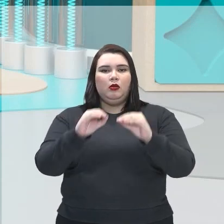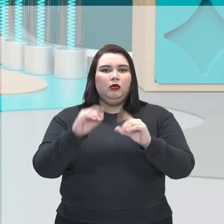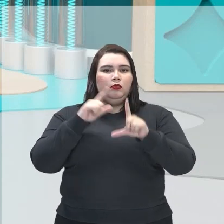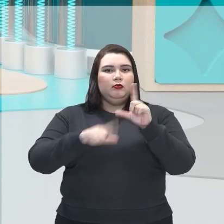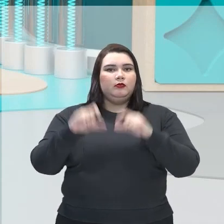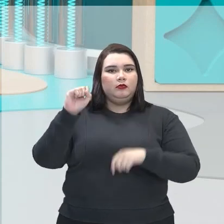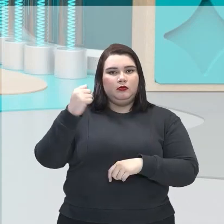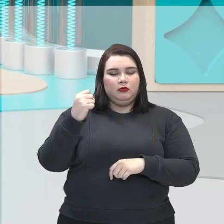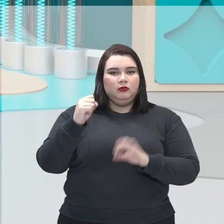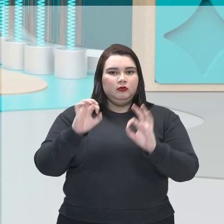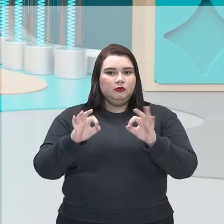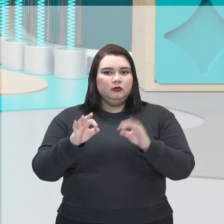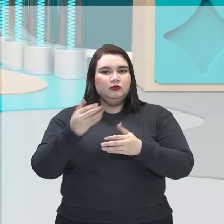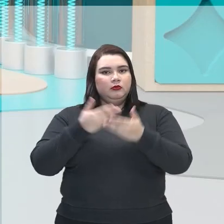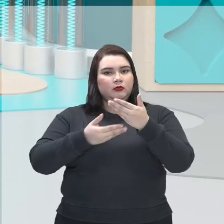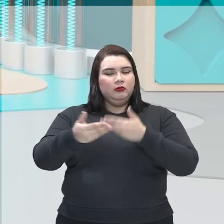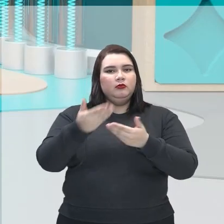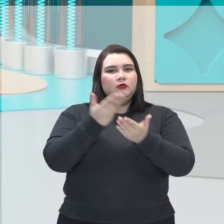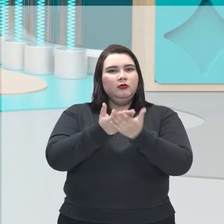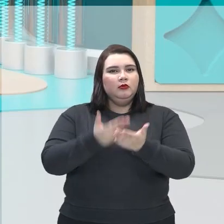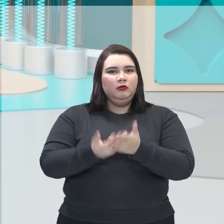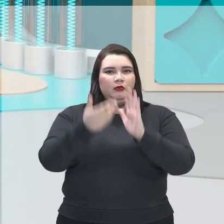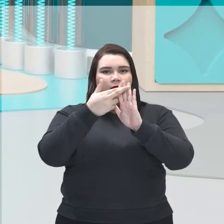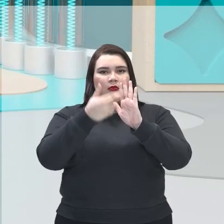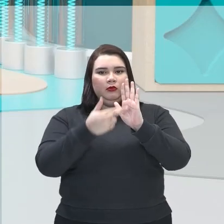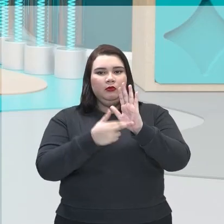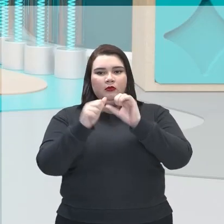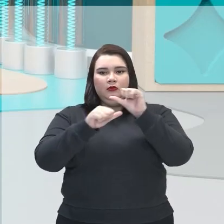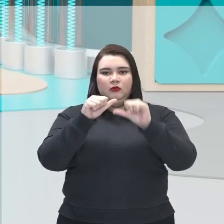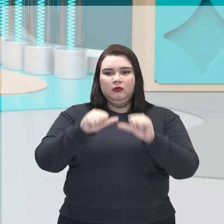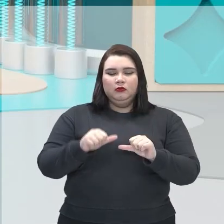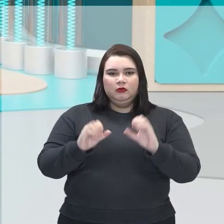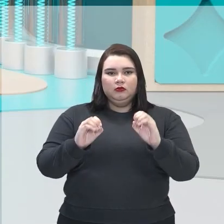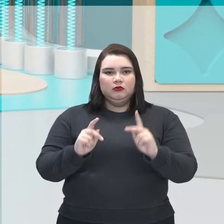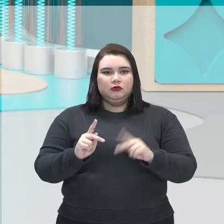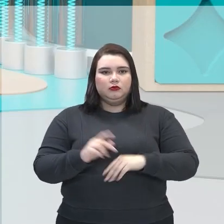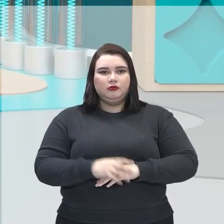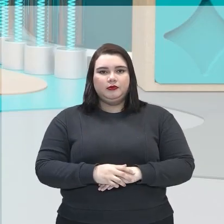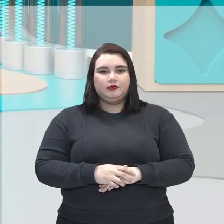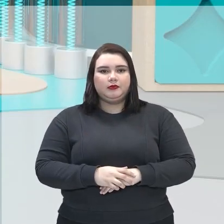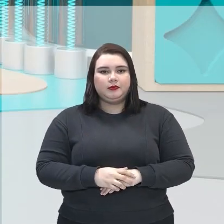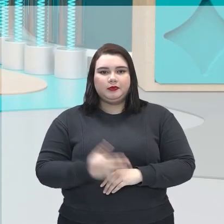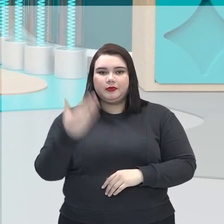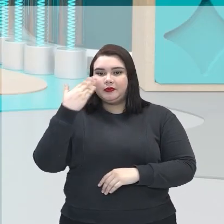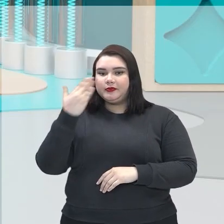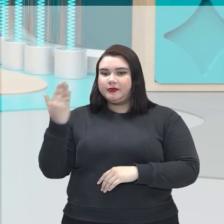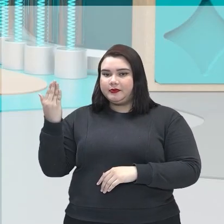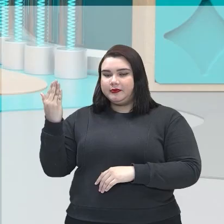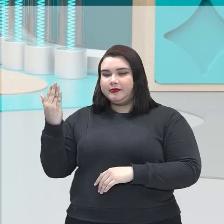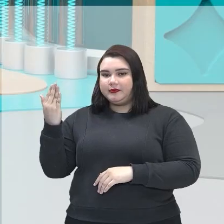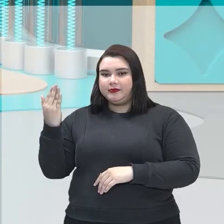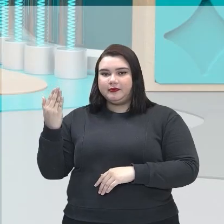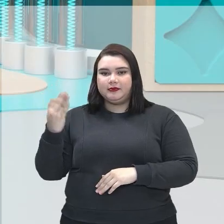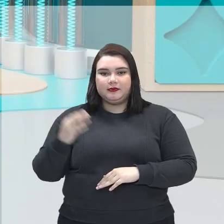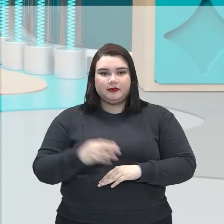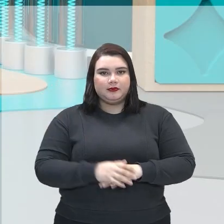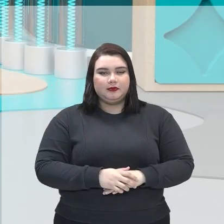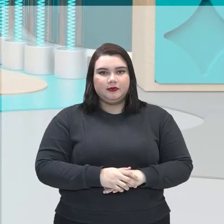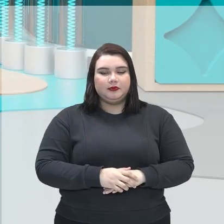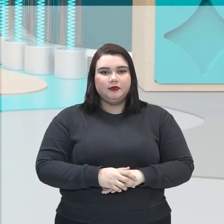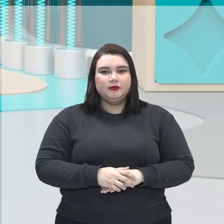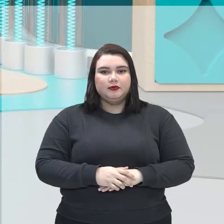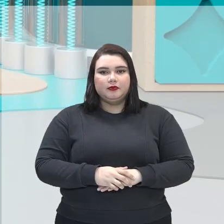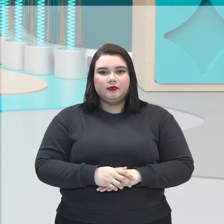gente vai ver mais sobre essas regras para alterar, ok? Vamos adiante. Aqui tem one house. One